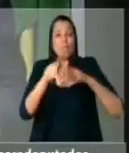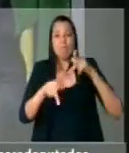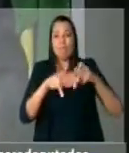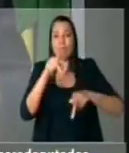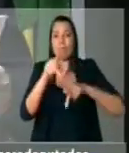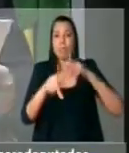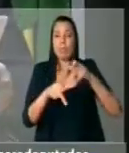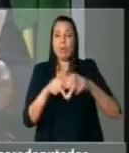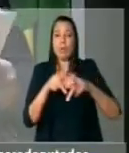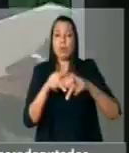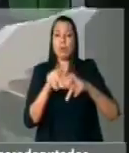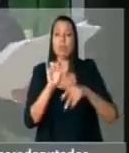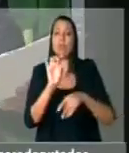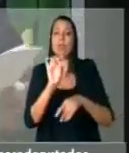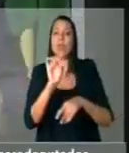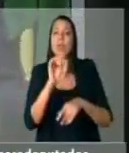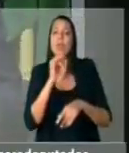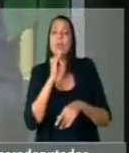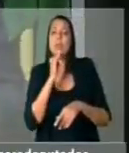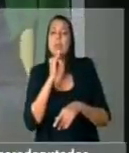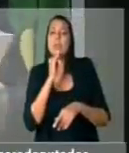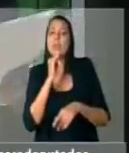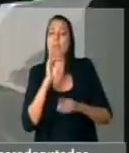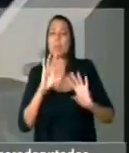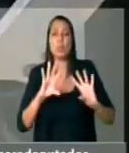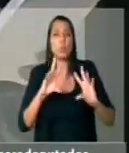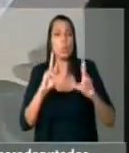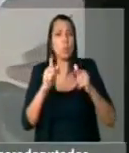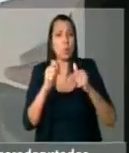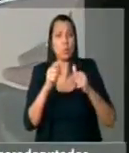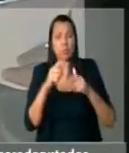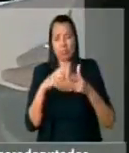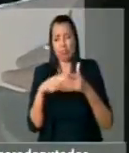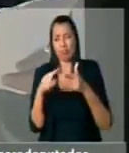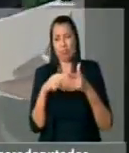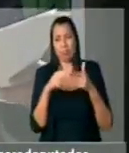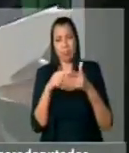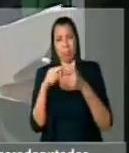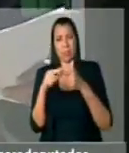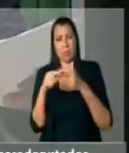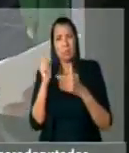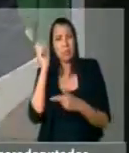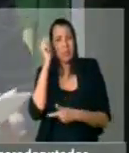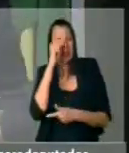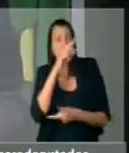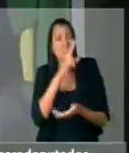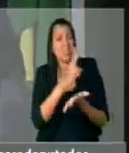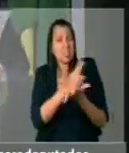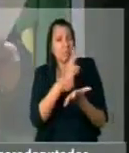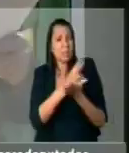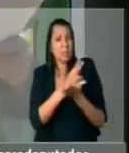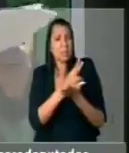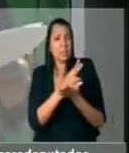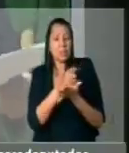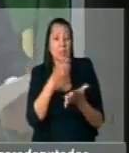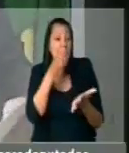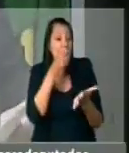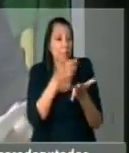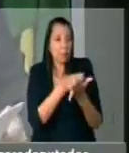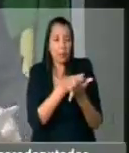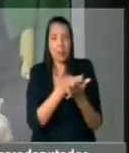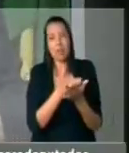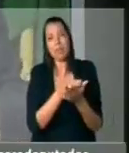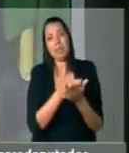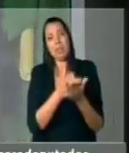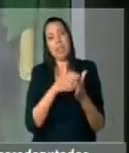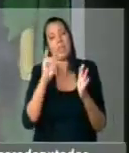com exceção raríssimas, todos quebrados, com dificuldade imensa, não pagam os seus